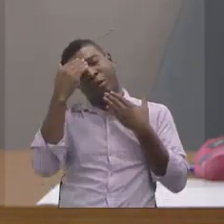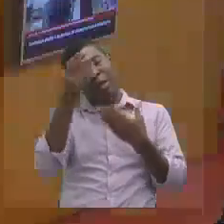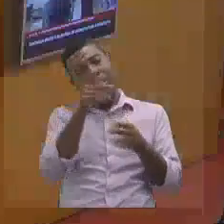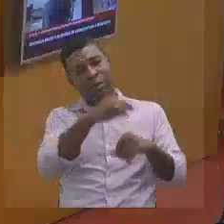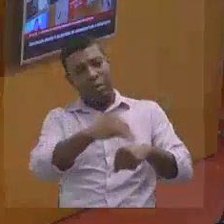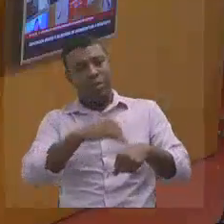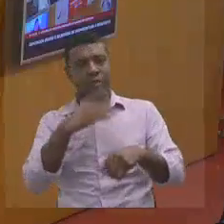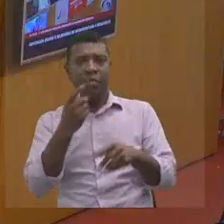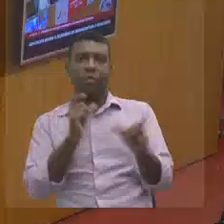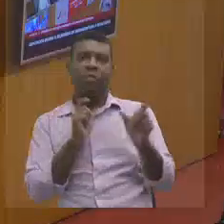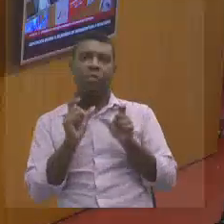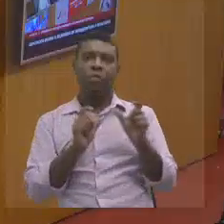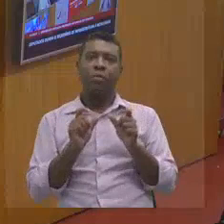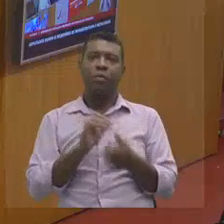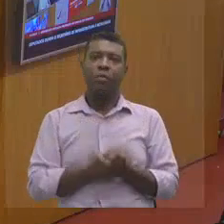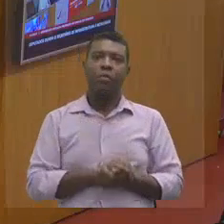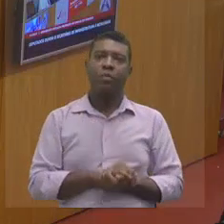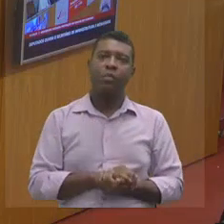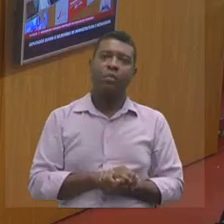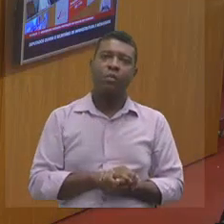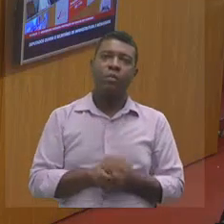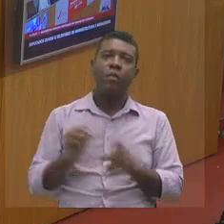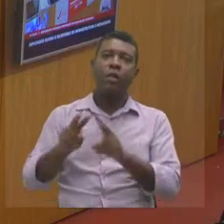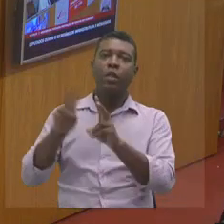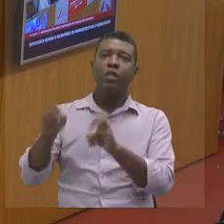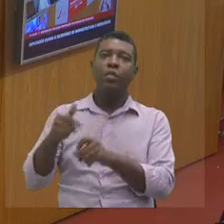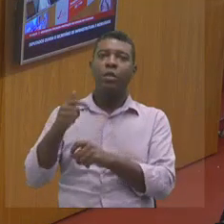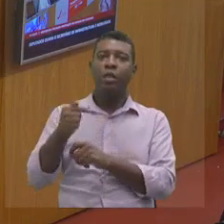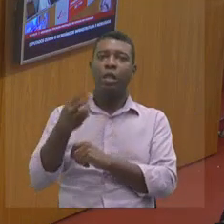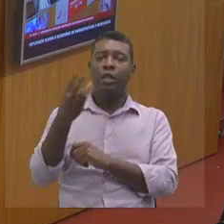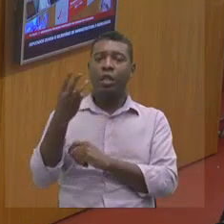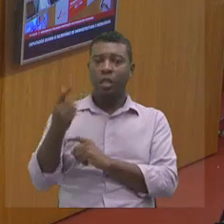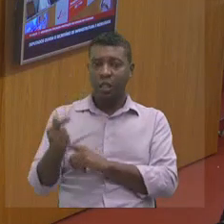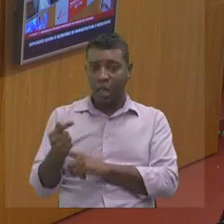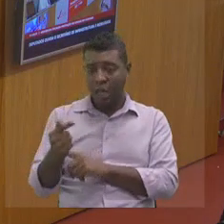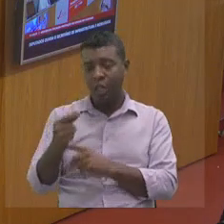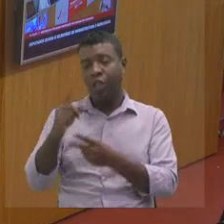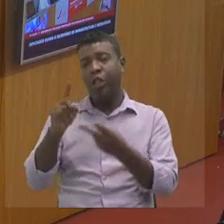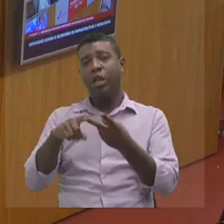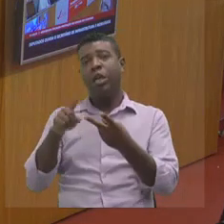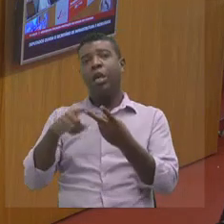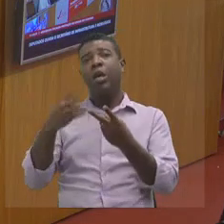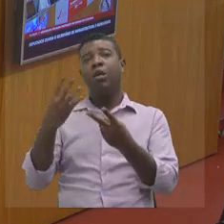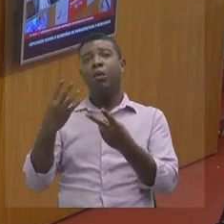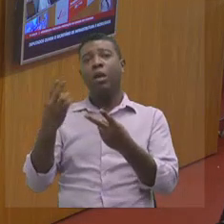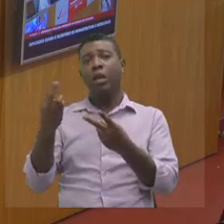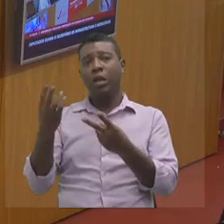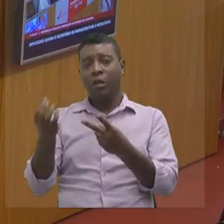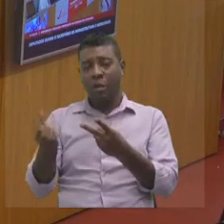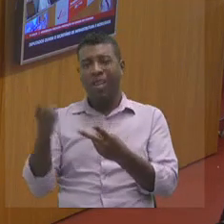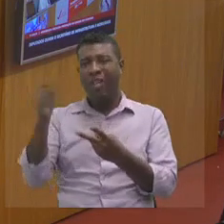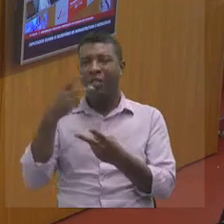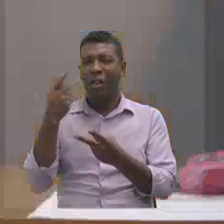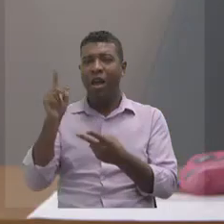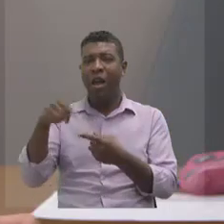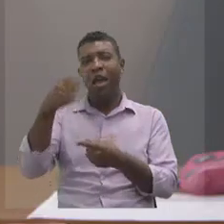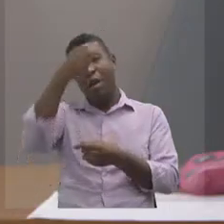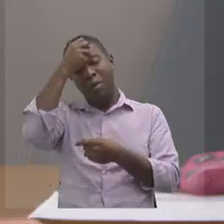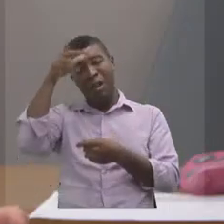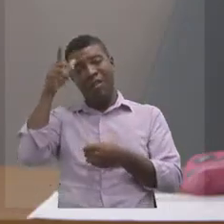sobre desculpas 737146 para não deixar de comentar tipo perfeito de Tapira né a Maura